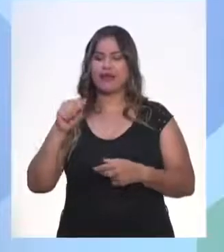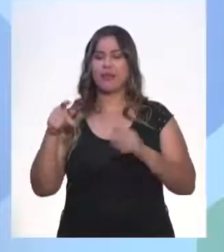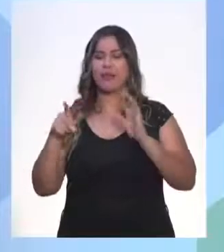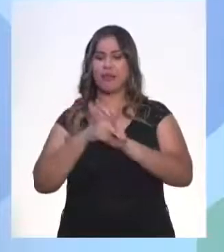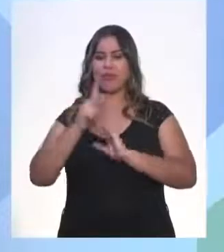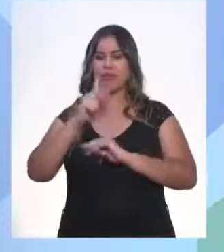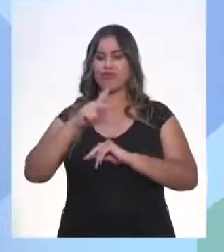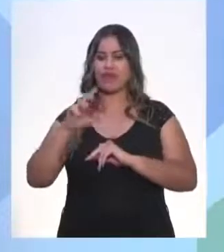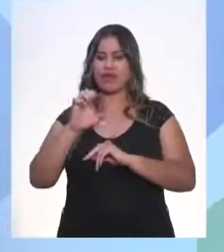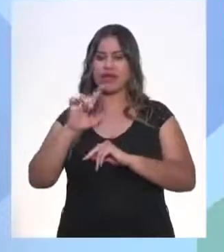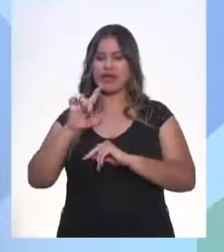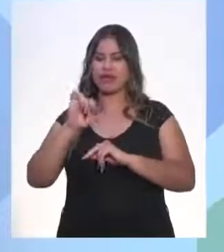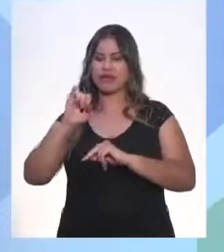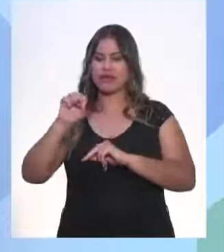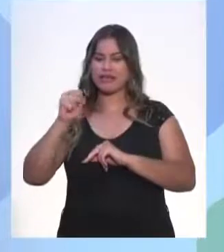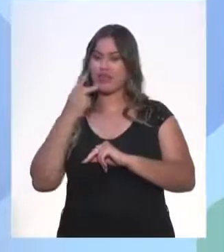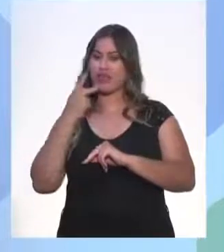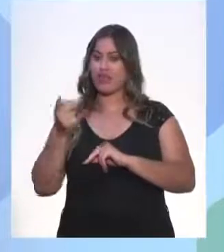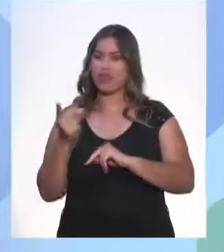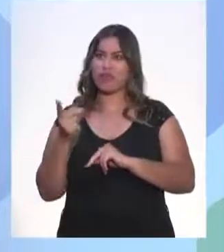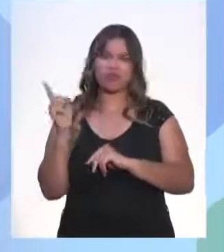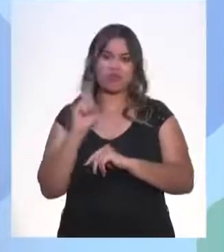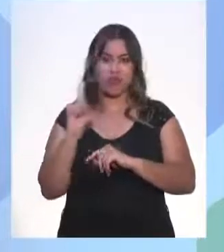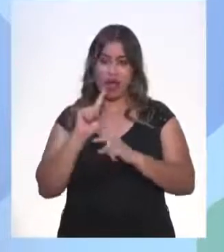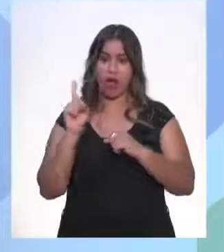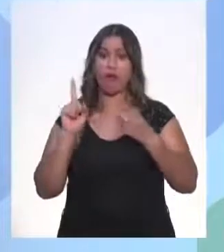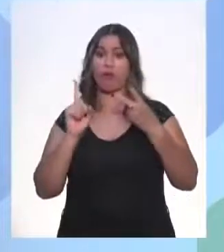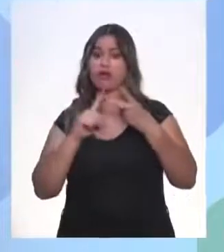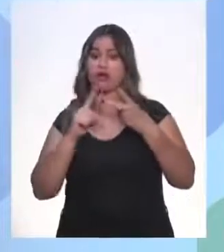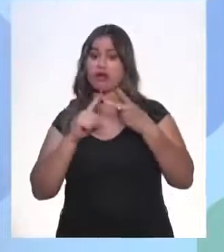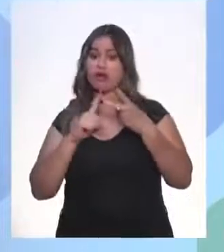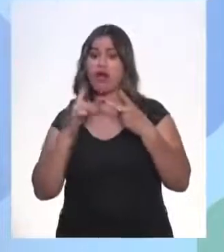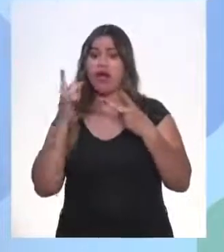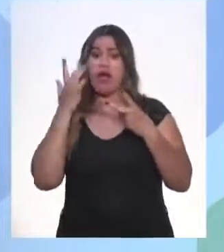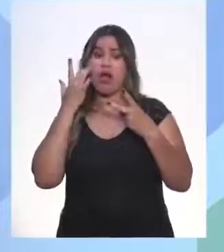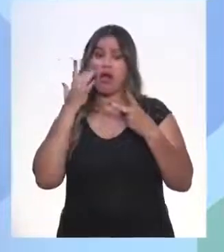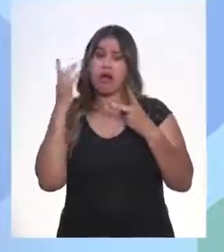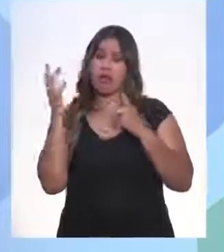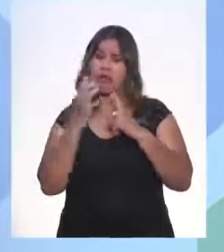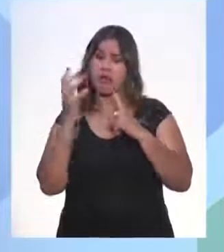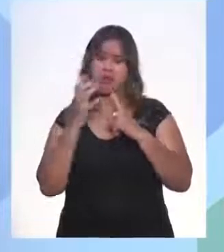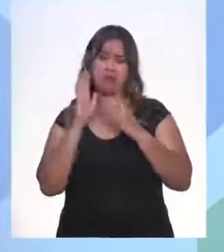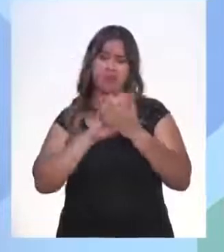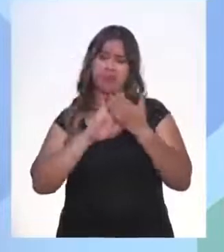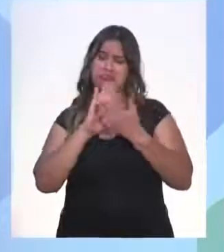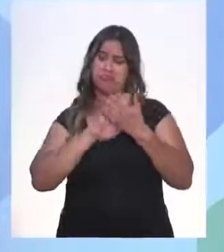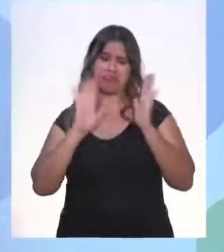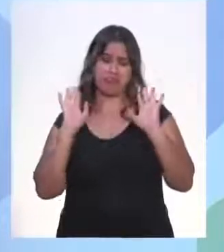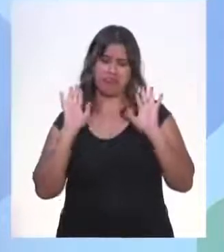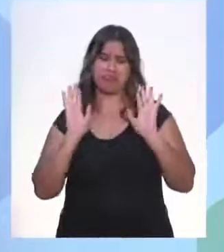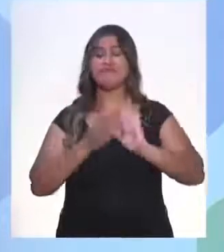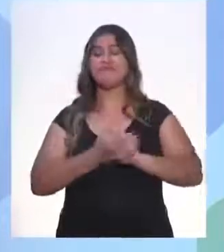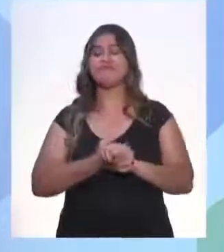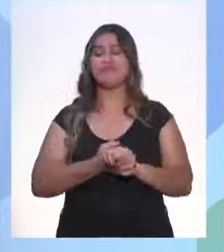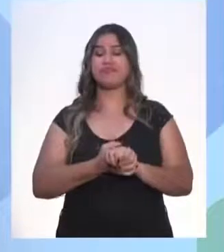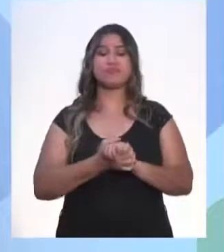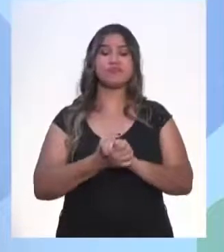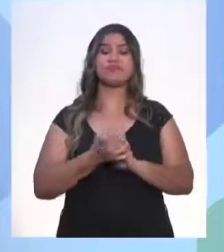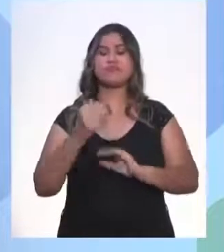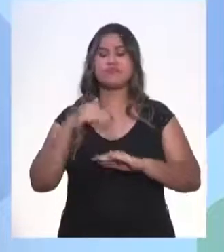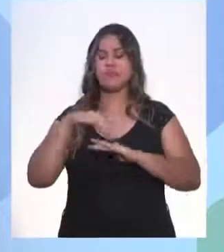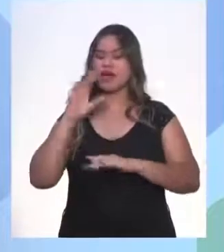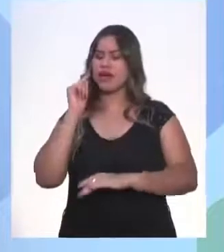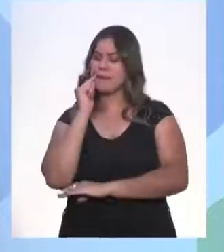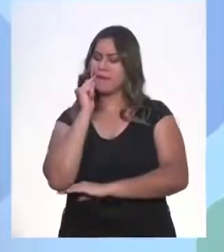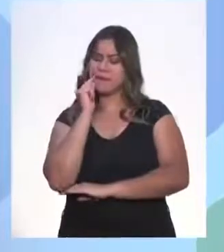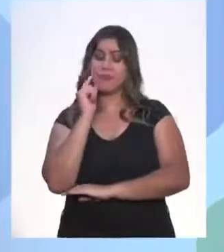que colocou que não, né, na primeira pergunta, e que ela acha que na vida dela não muda muita coisa. Quem mais aqui a gente tem?